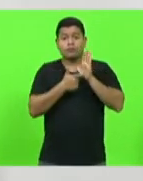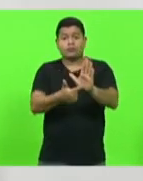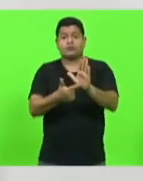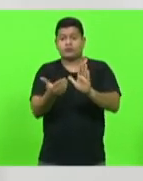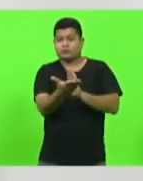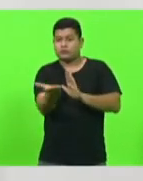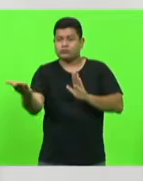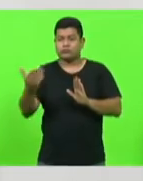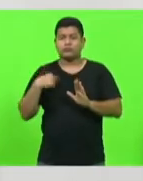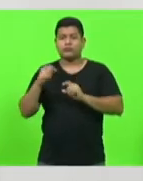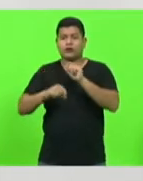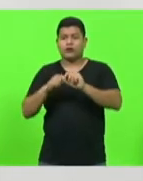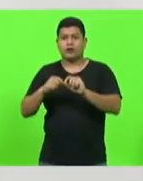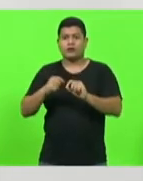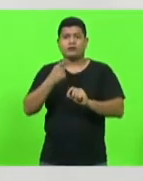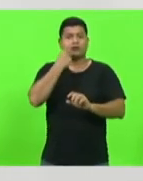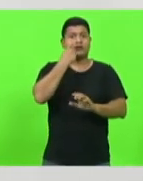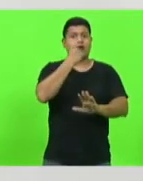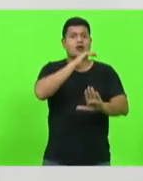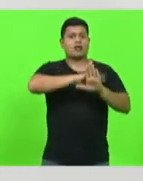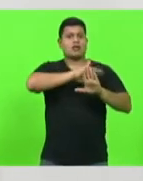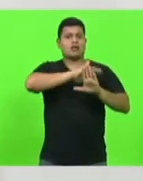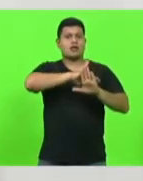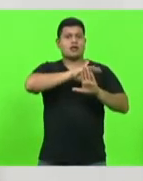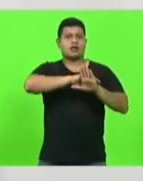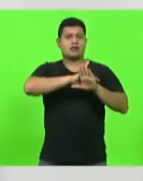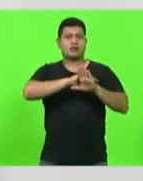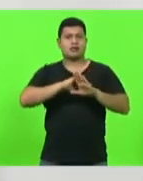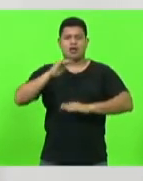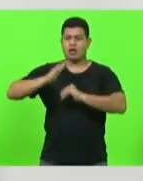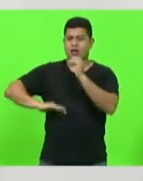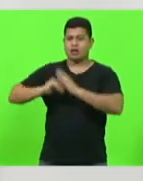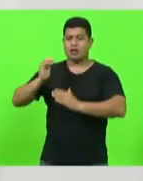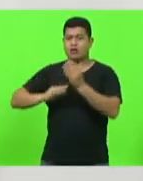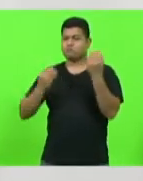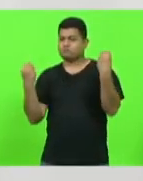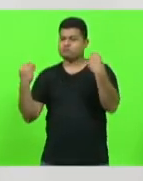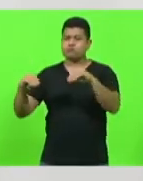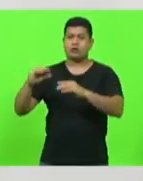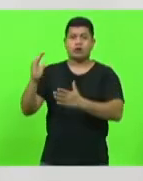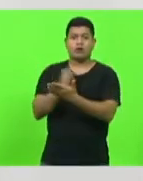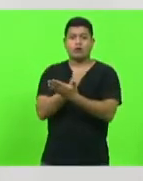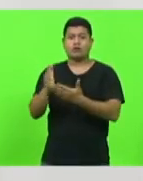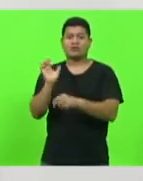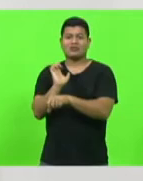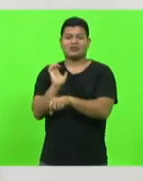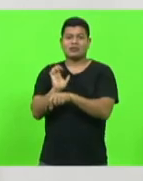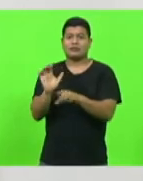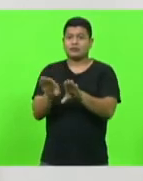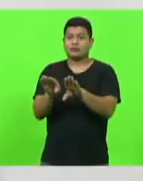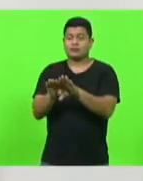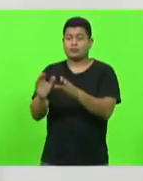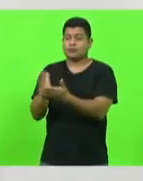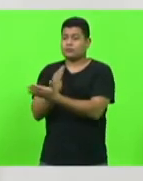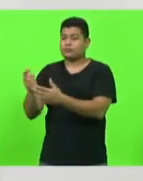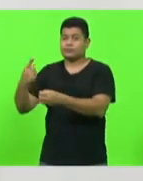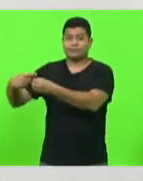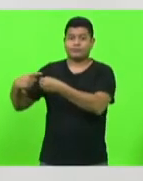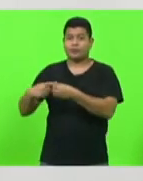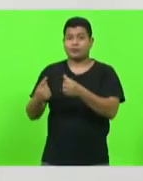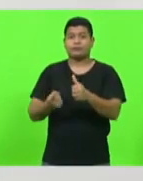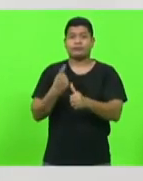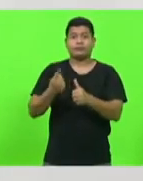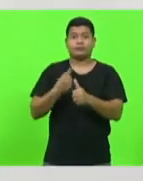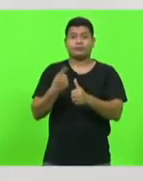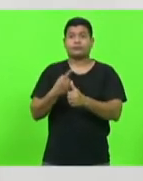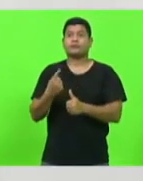dessa ação que estão implantando nos municípios e alguns estados, que é o passaporte sanitário. Primeiro, ele tem um impacto